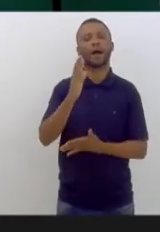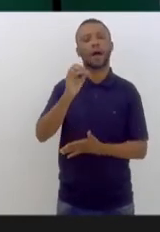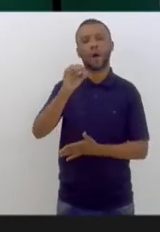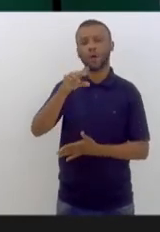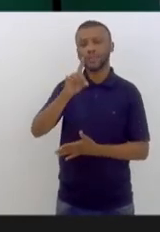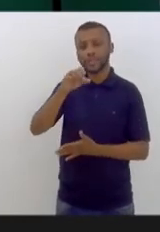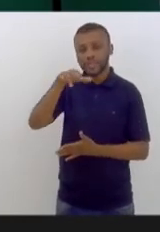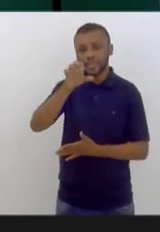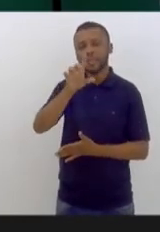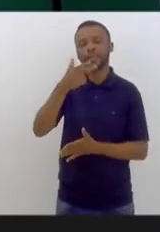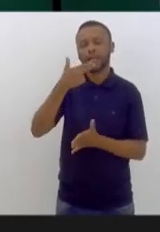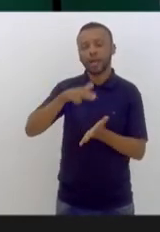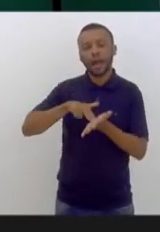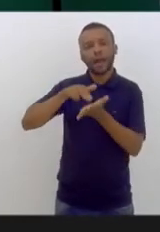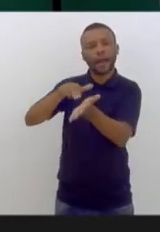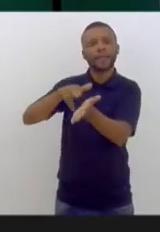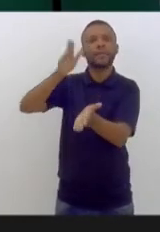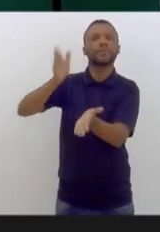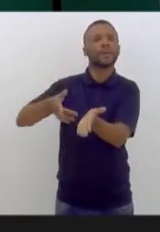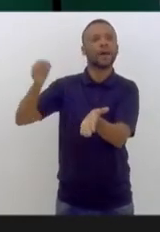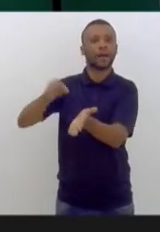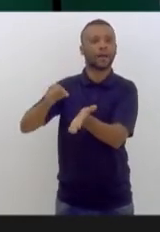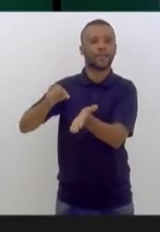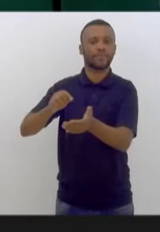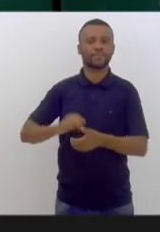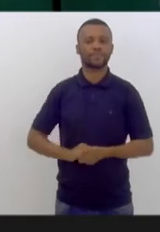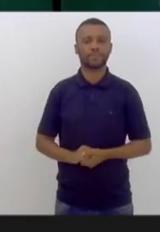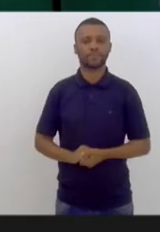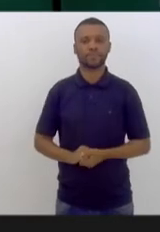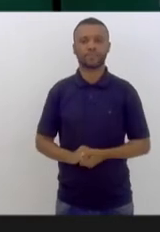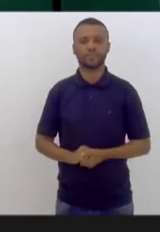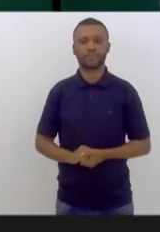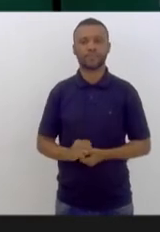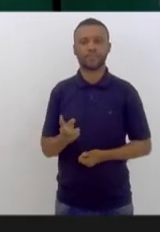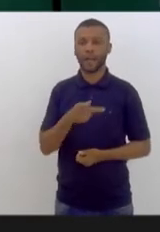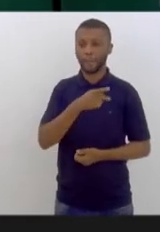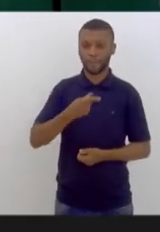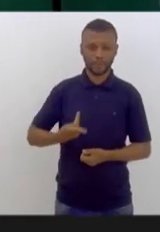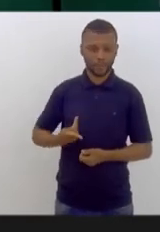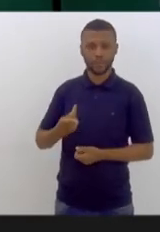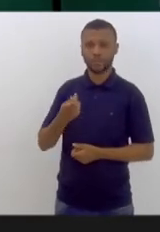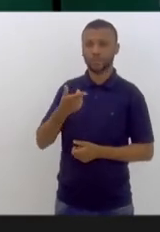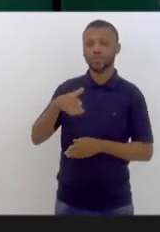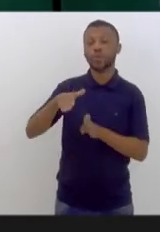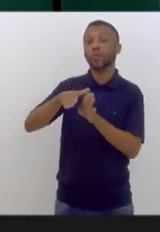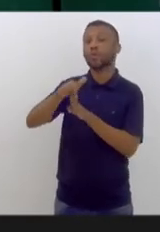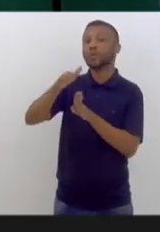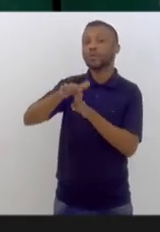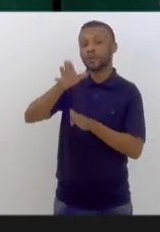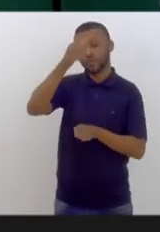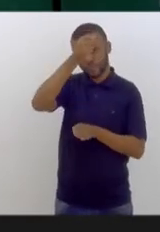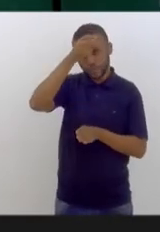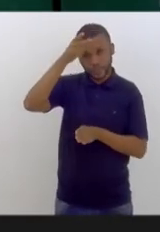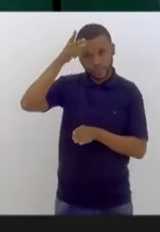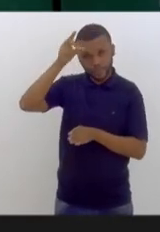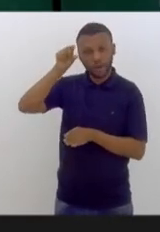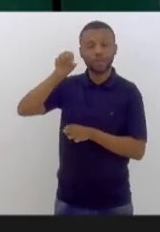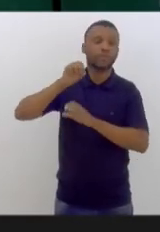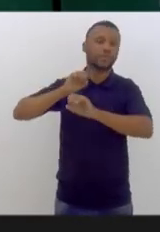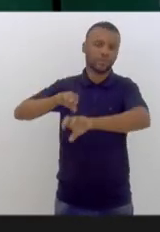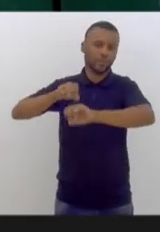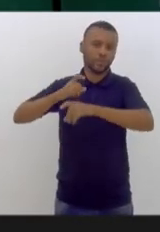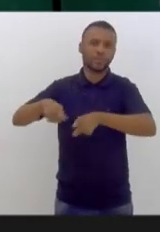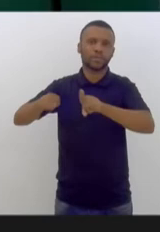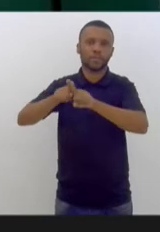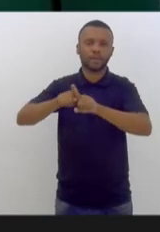fez uma carta, a UNCME, que são dos presidentes dos conselhos municipais de educação, também já fez uma carta